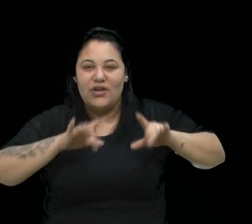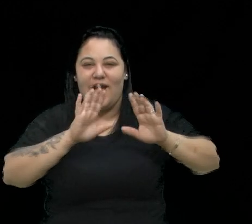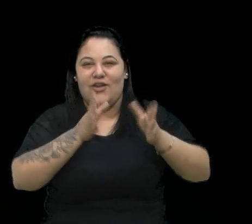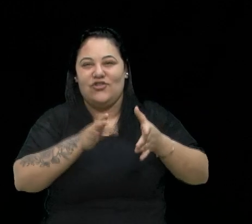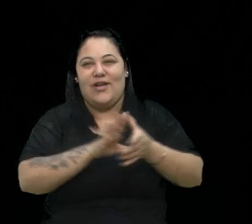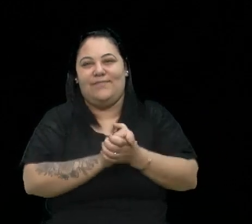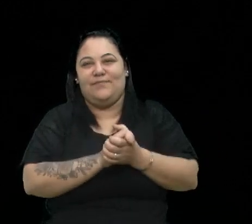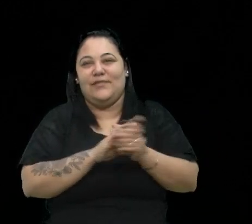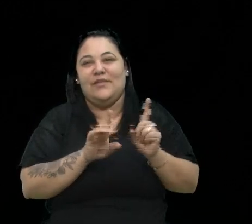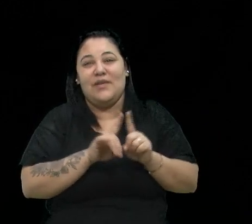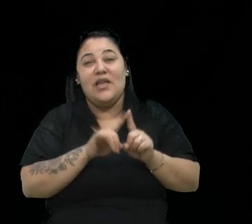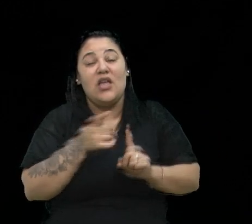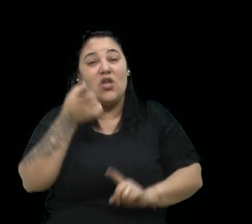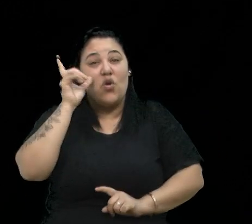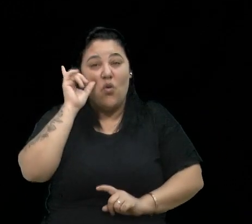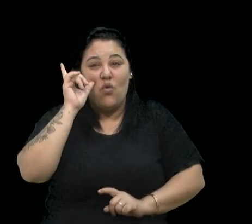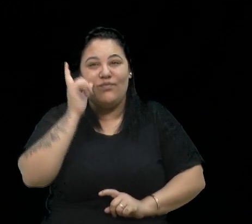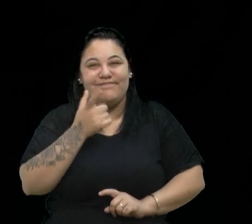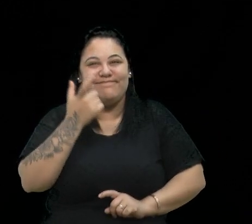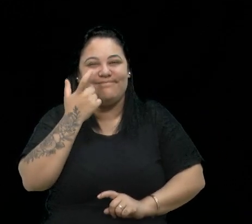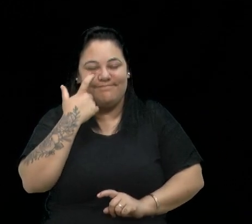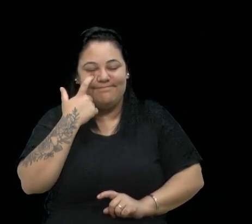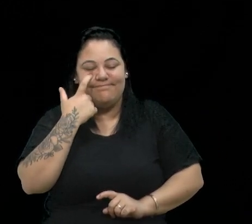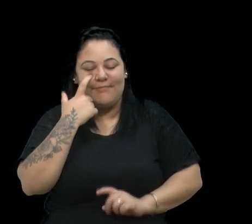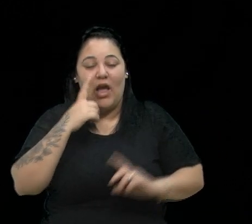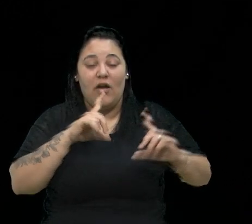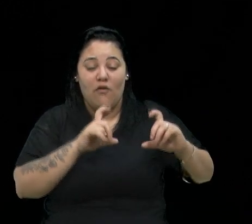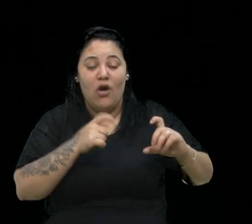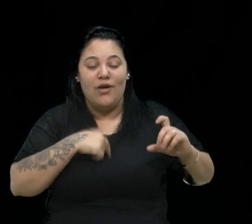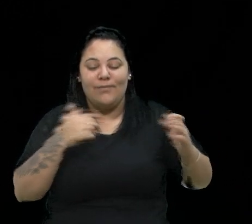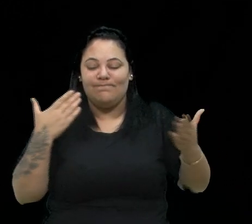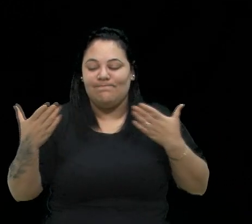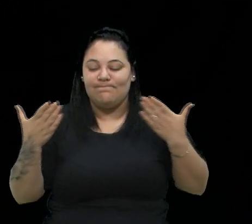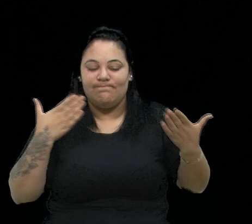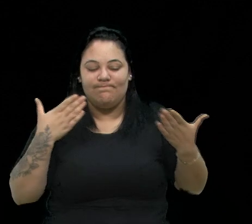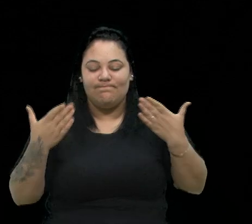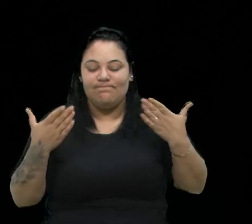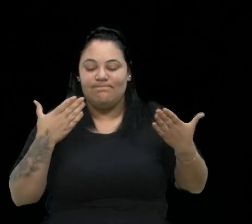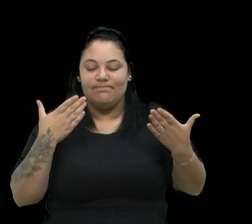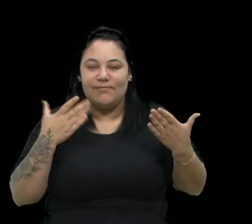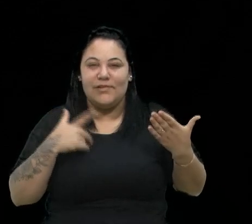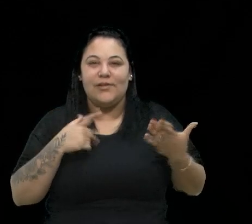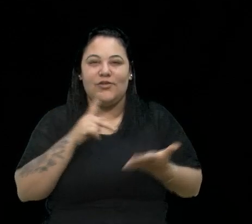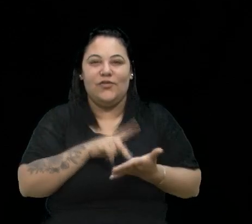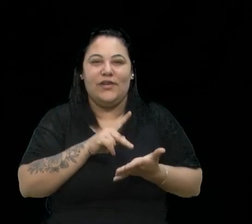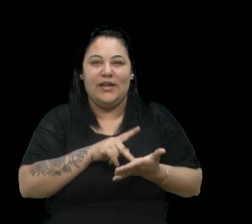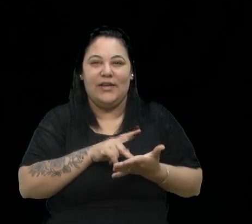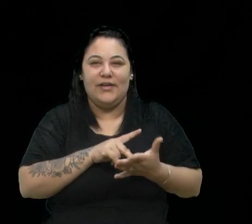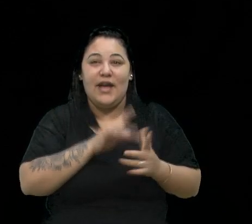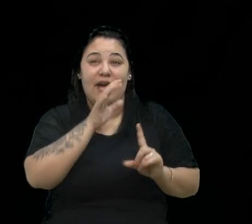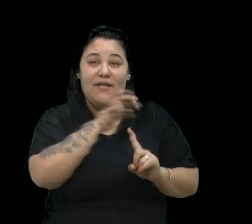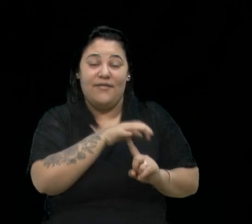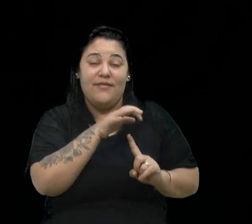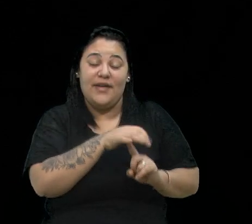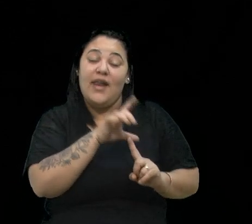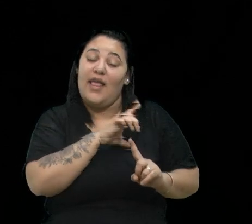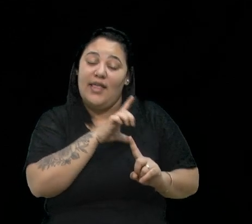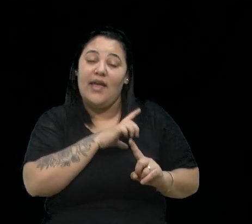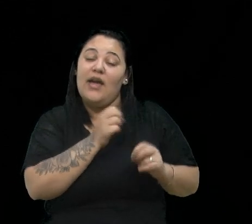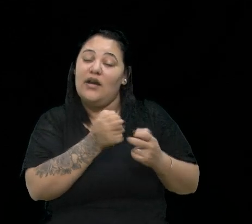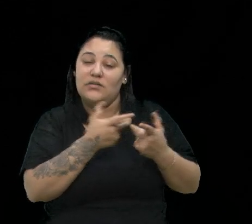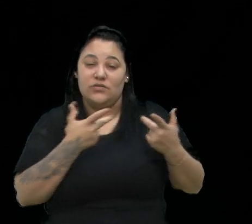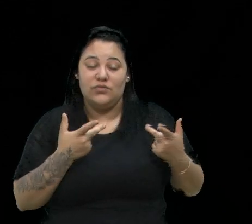conforme fotos ali que vocês vão vendo, eu comparei que realmente é isso. A feira está ali muito bem